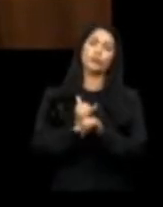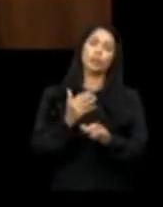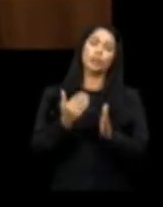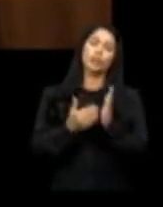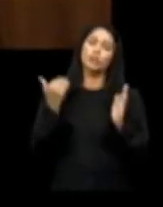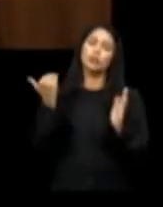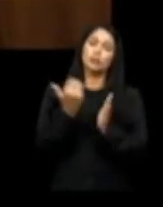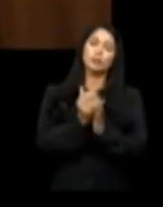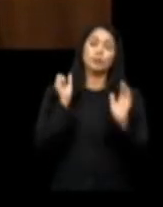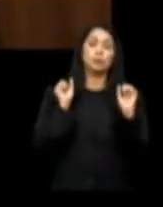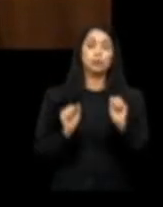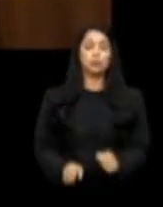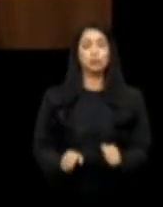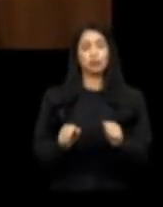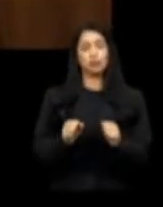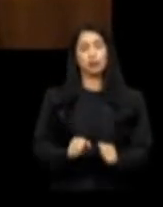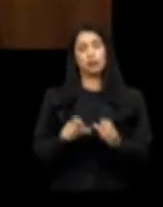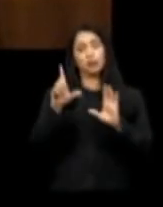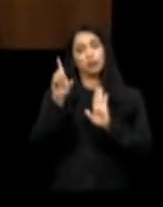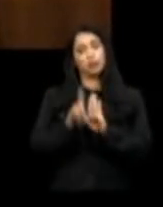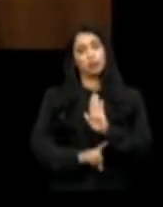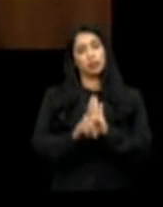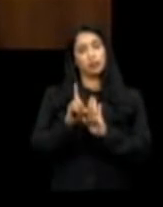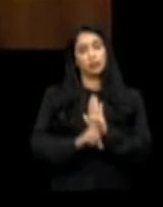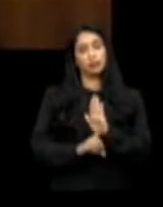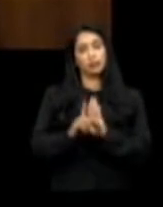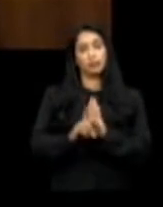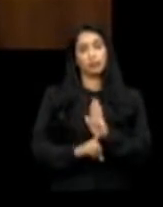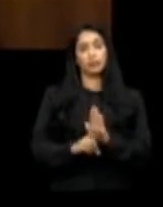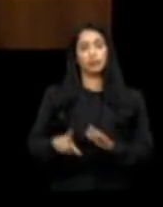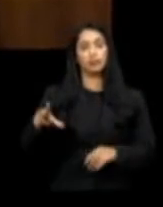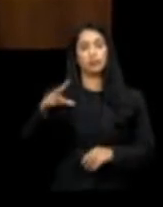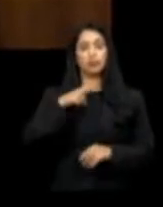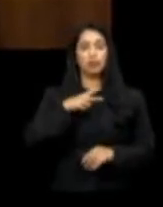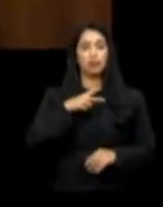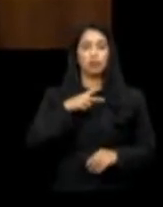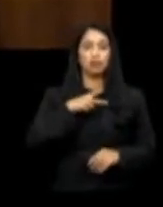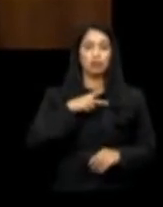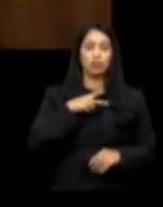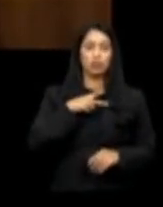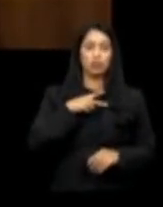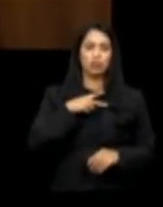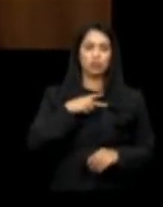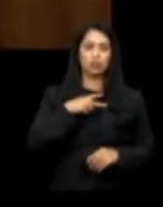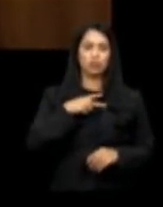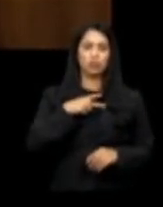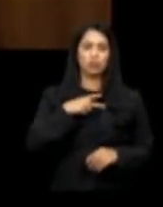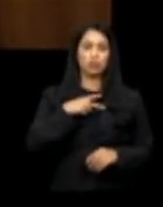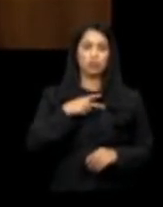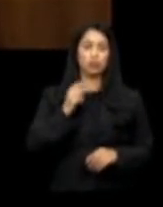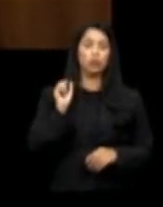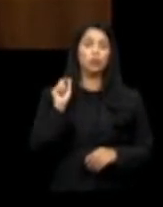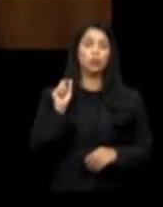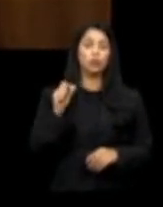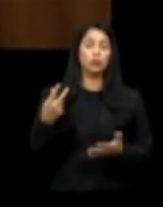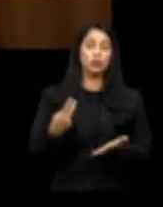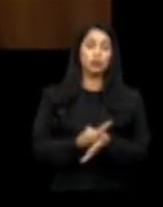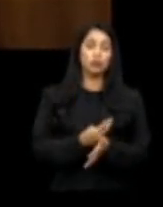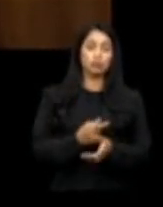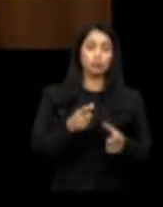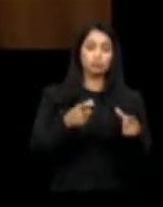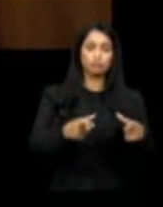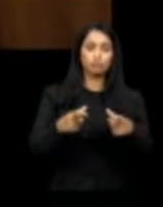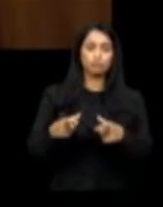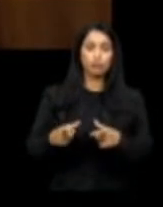possibilidades de violação de direitos de personalidade e de privacidade. Nesses cenários,